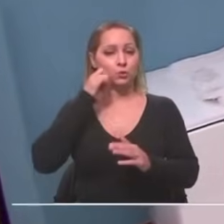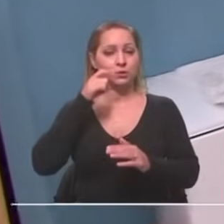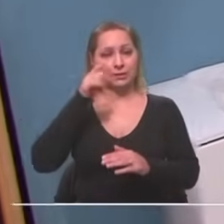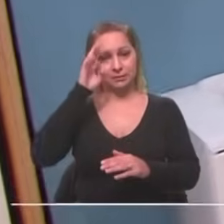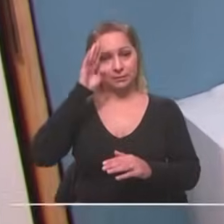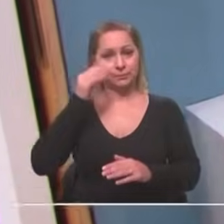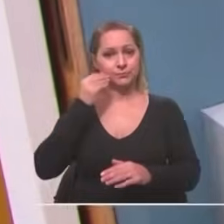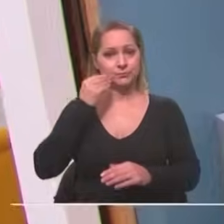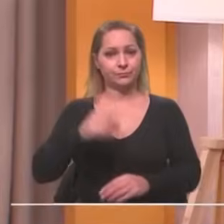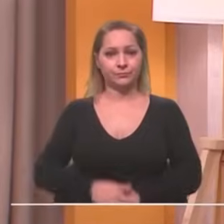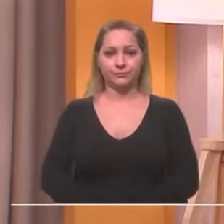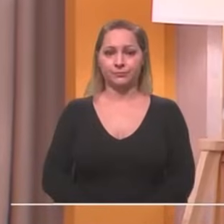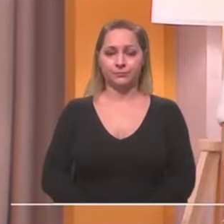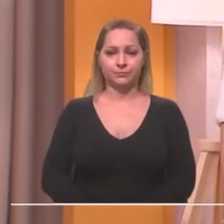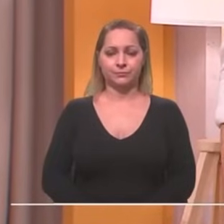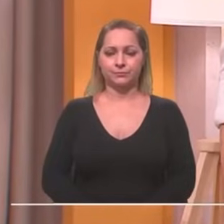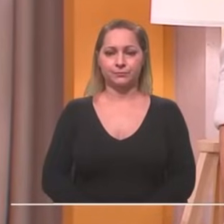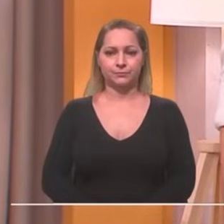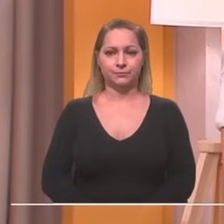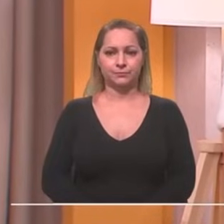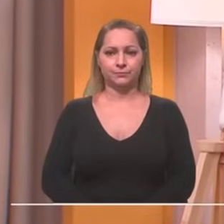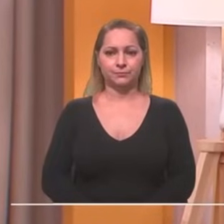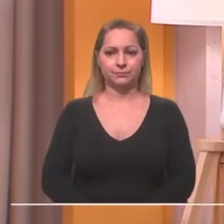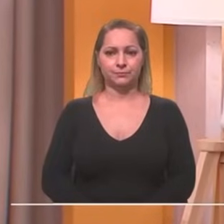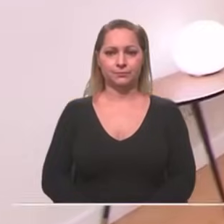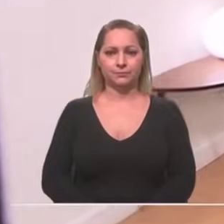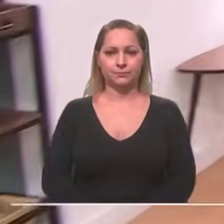se processam lá dentro.